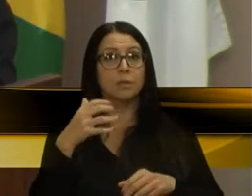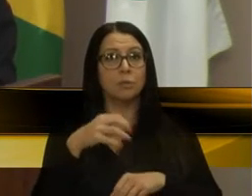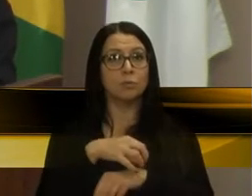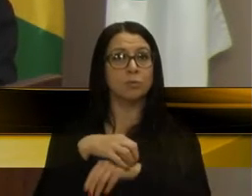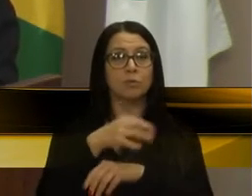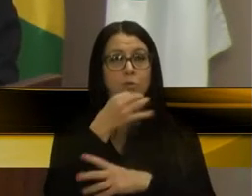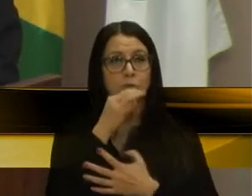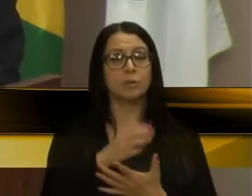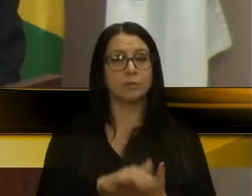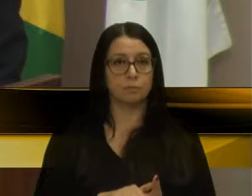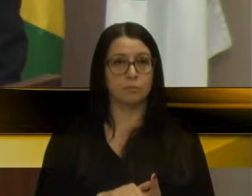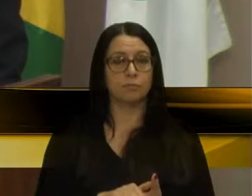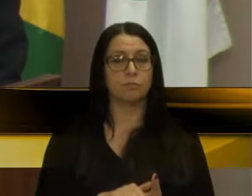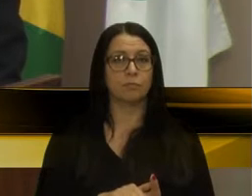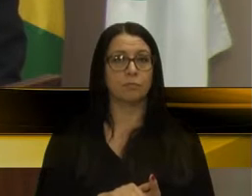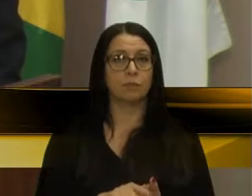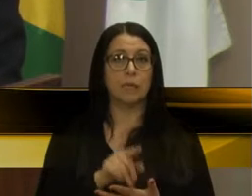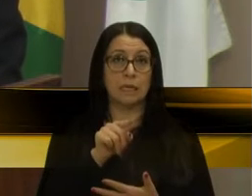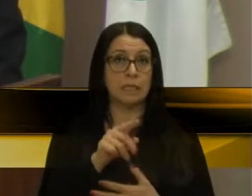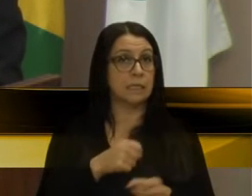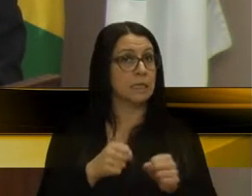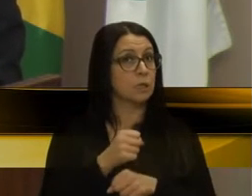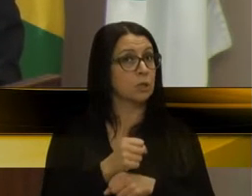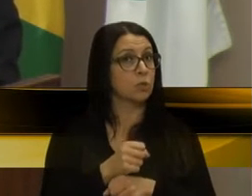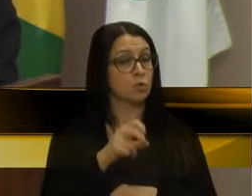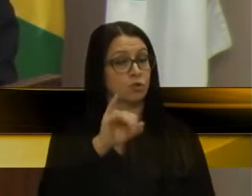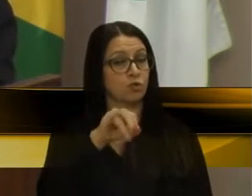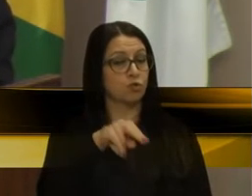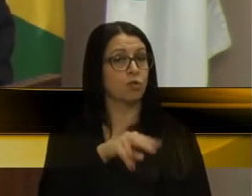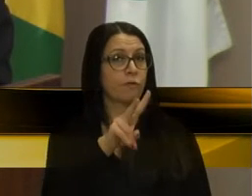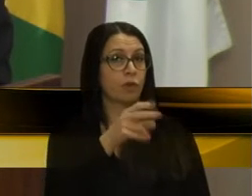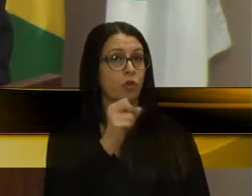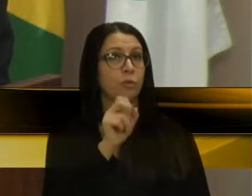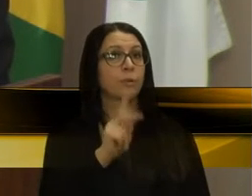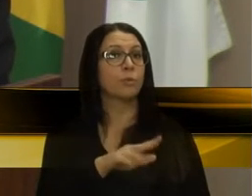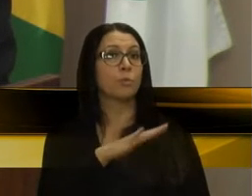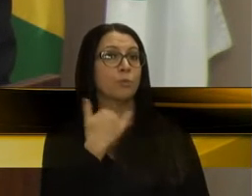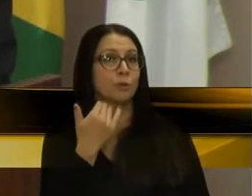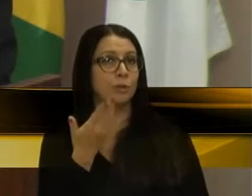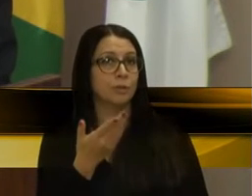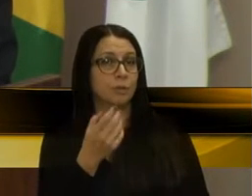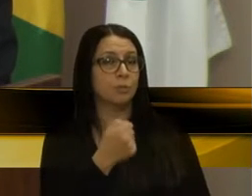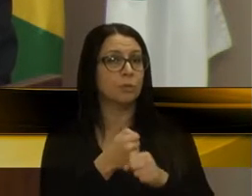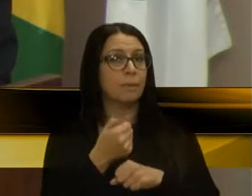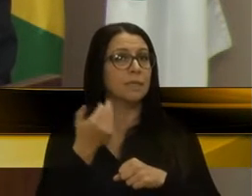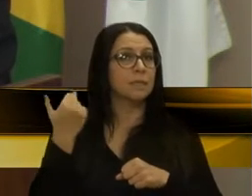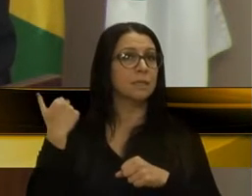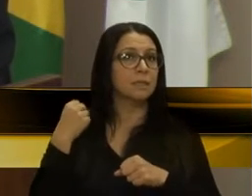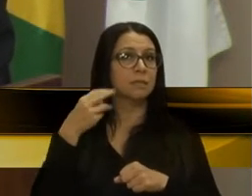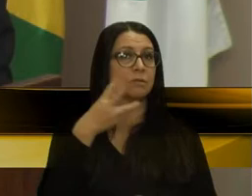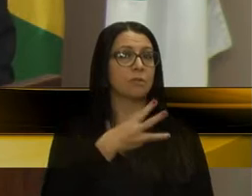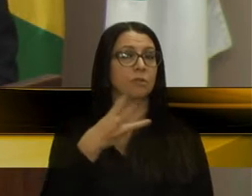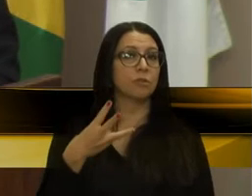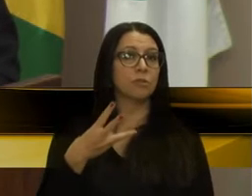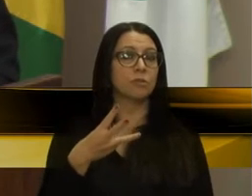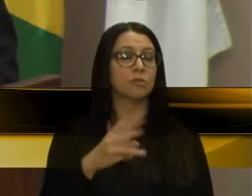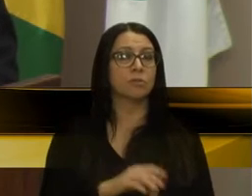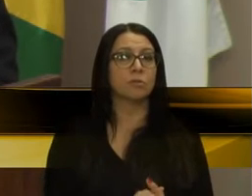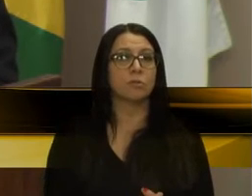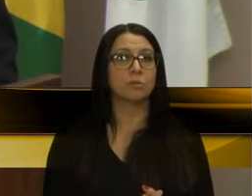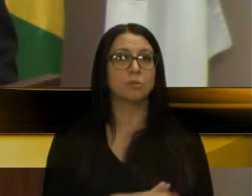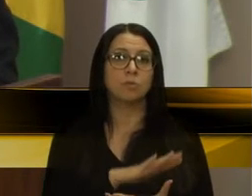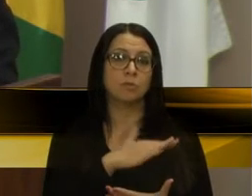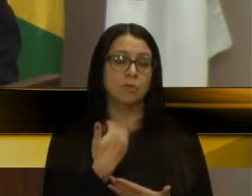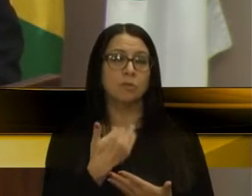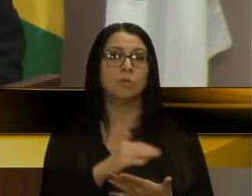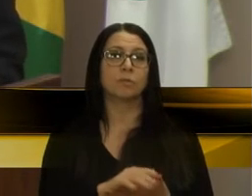Sul. Esse ano, nós estamos em junho e já teve 28 mortes. O ano passado todo foram 33